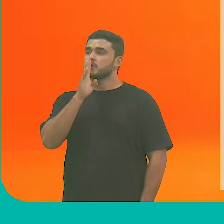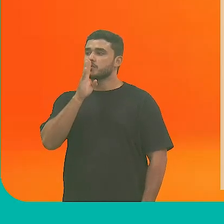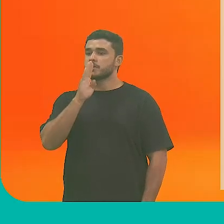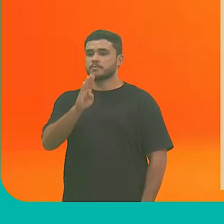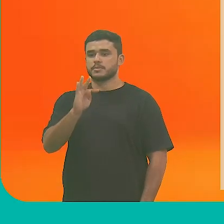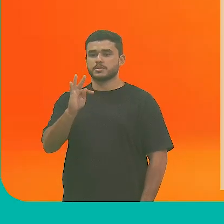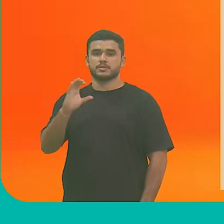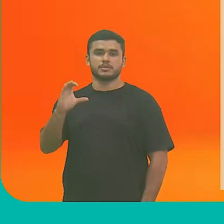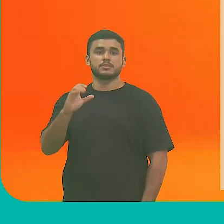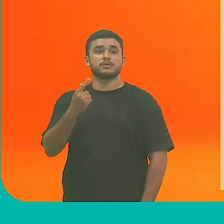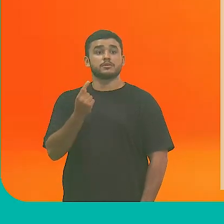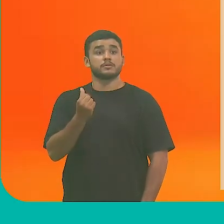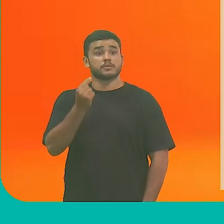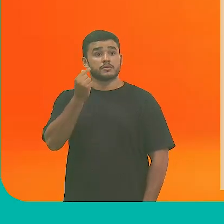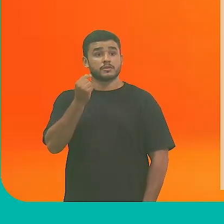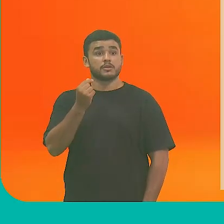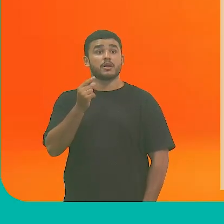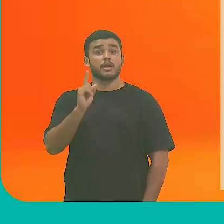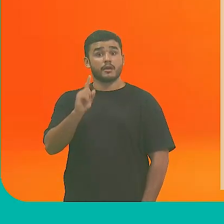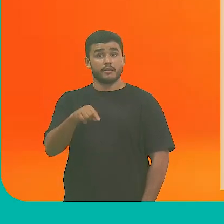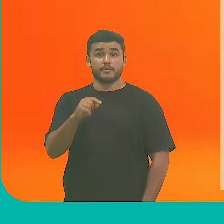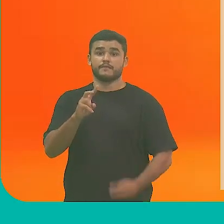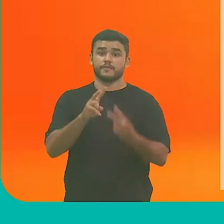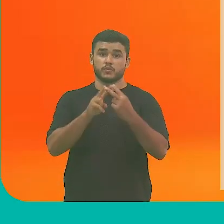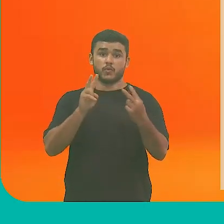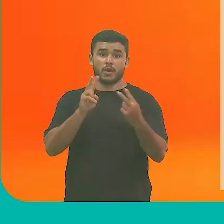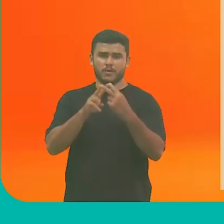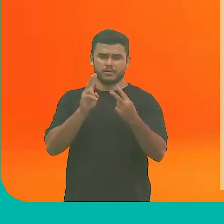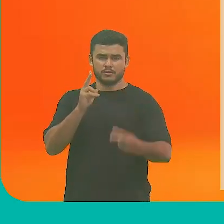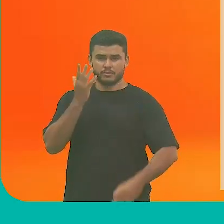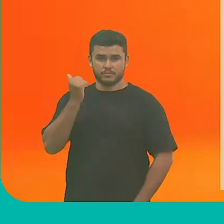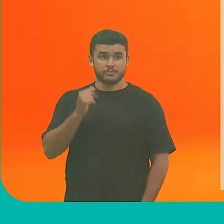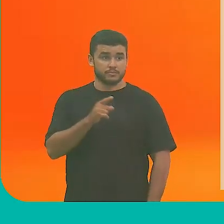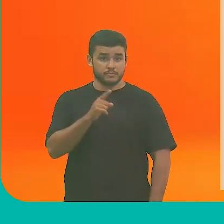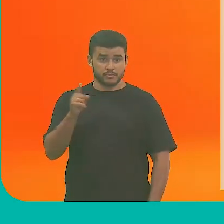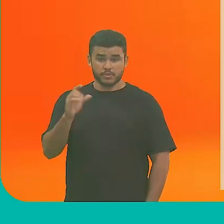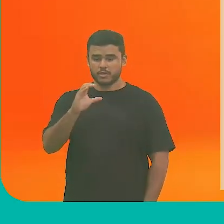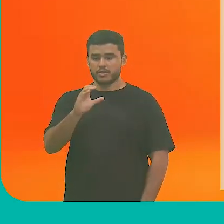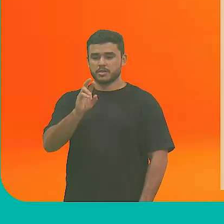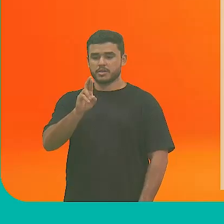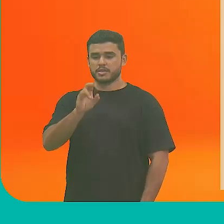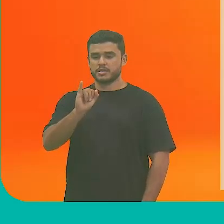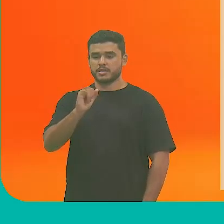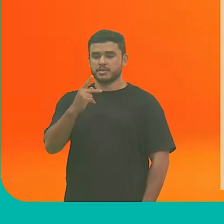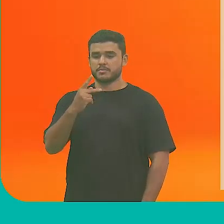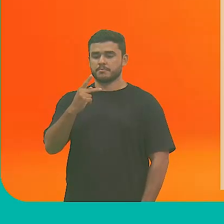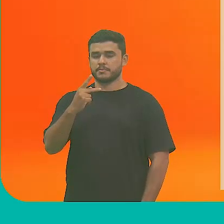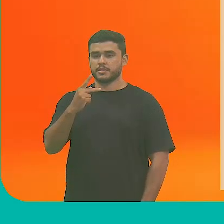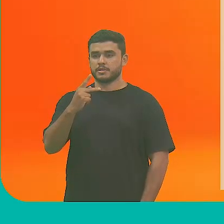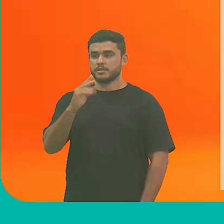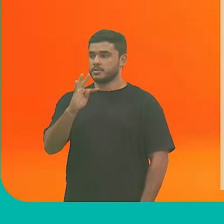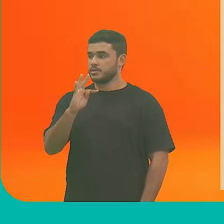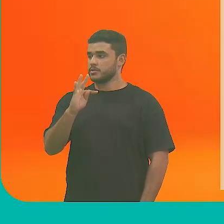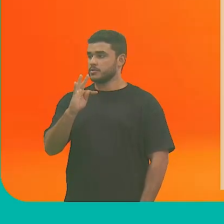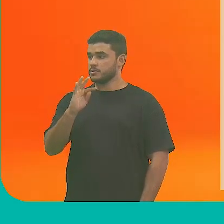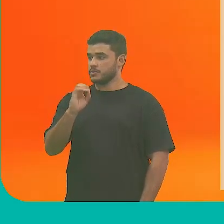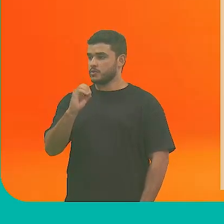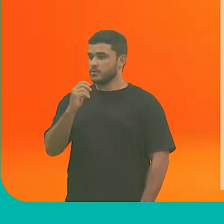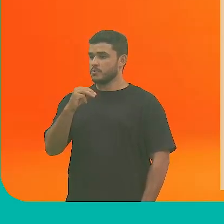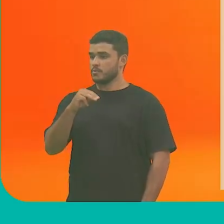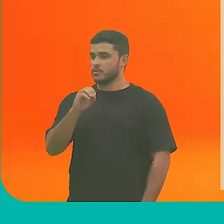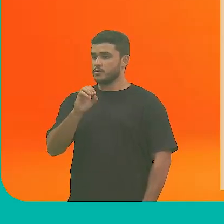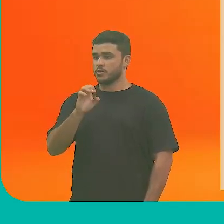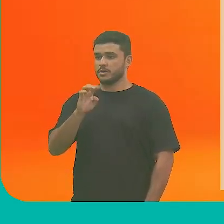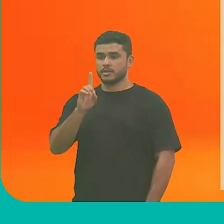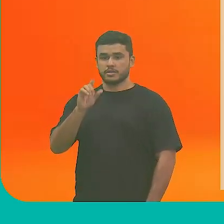gente fala nessas novas moedas, que são as criptomoedas, bitcoins, né? Essas